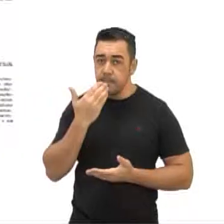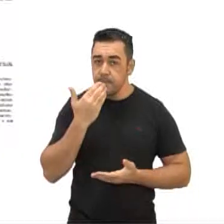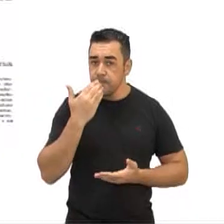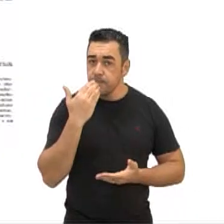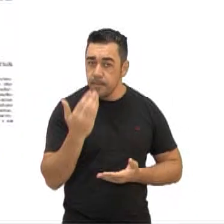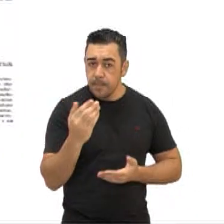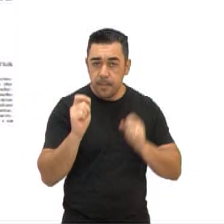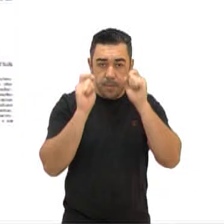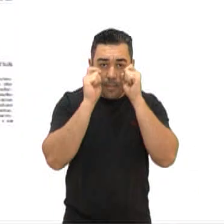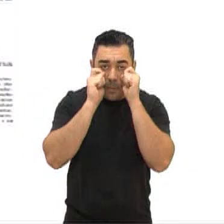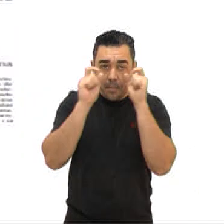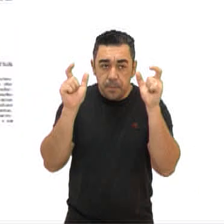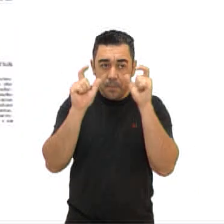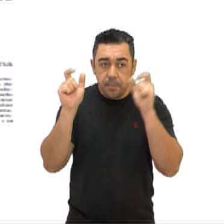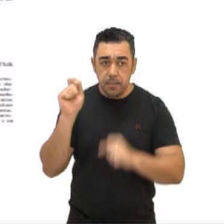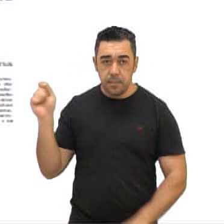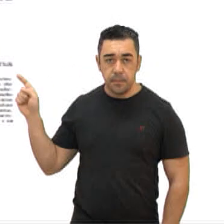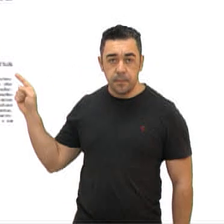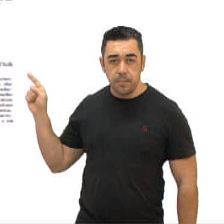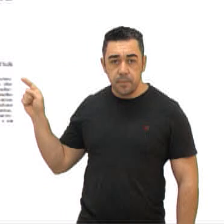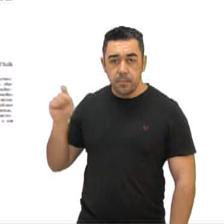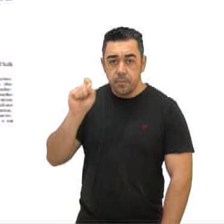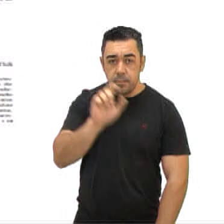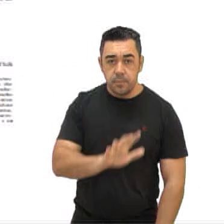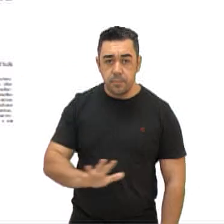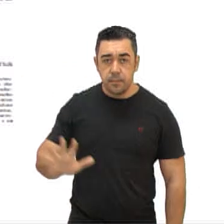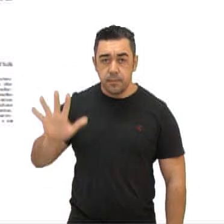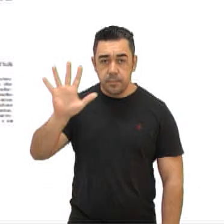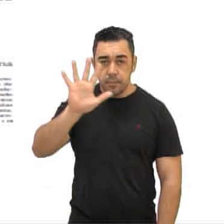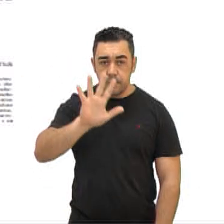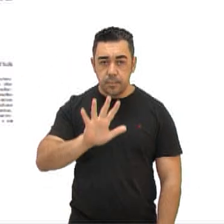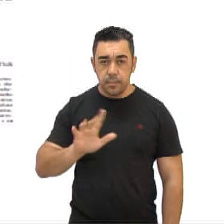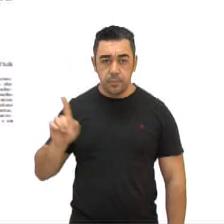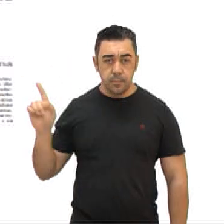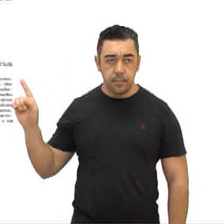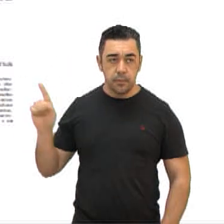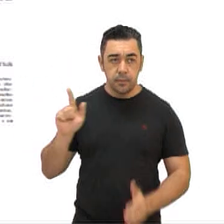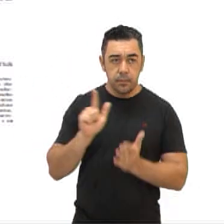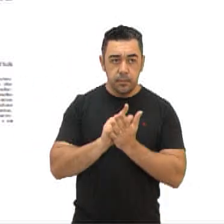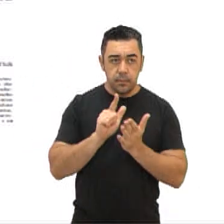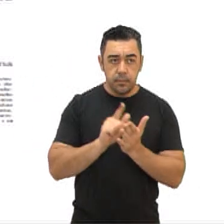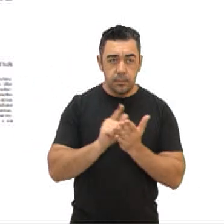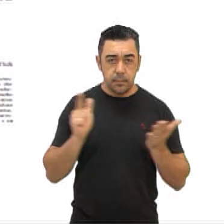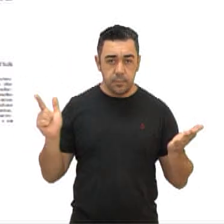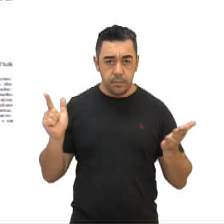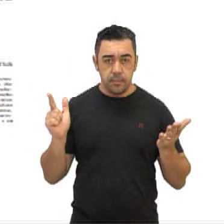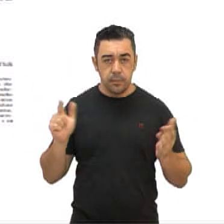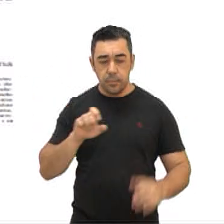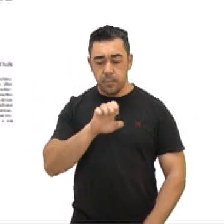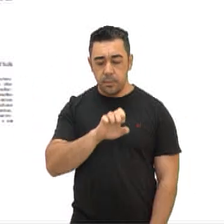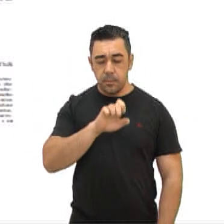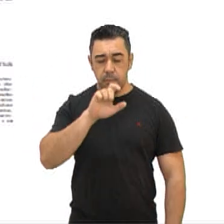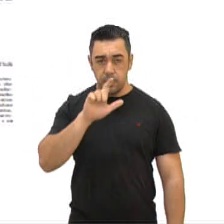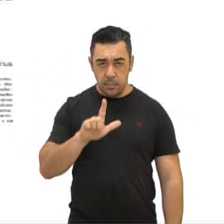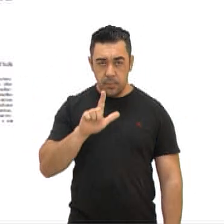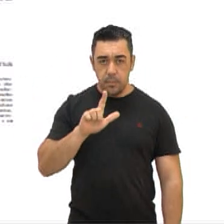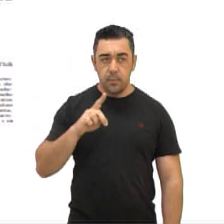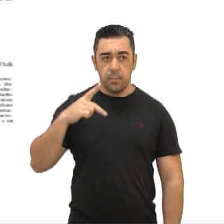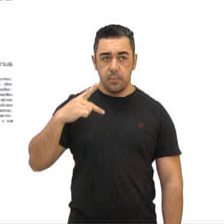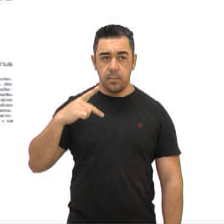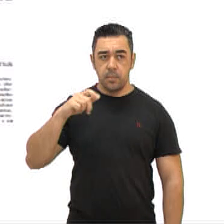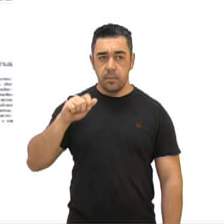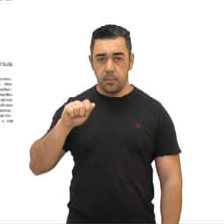que preste atenção nesta imagem, nesta primeira página do jornal El País, deste periódico, né, que